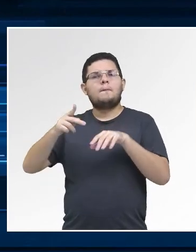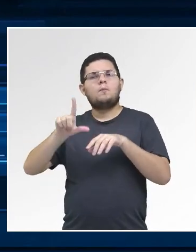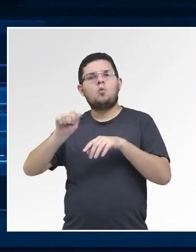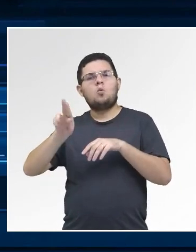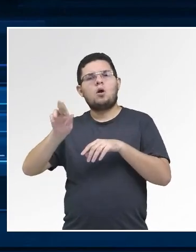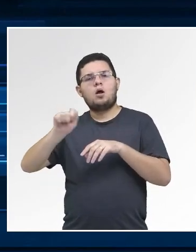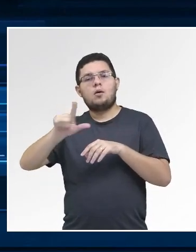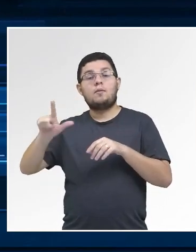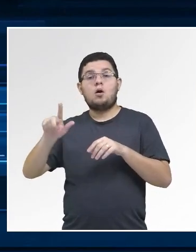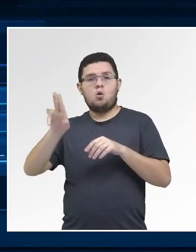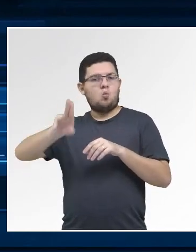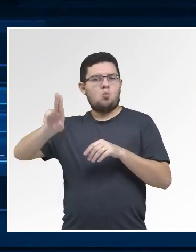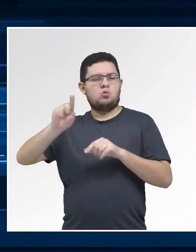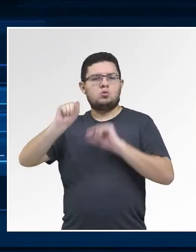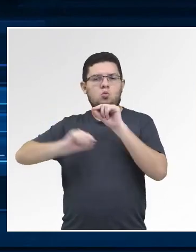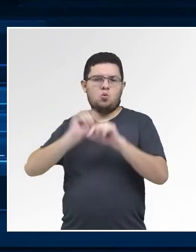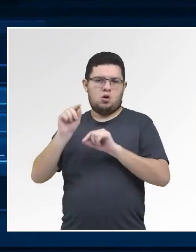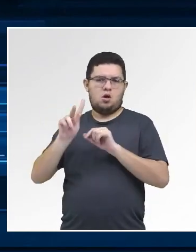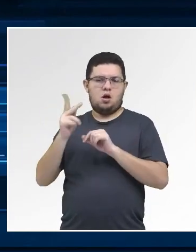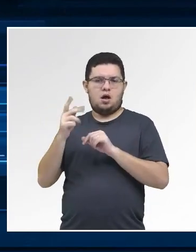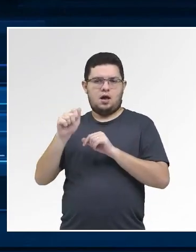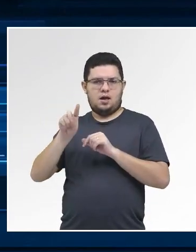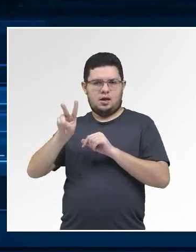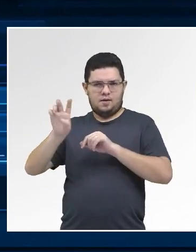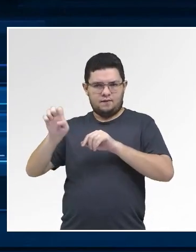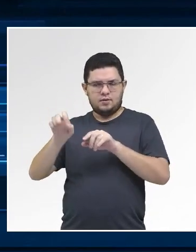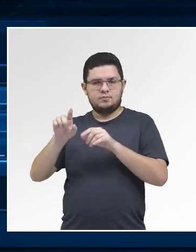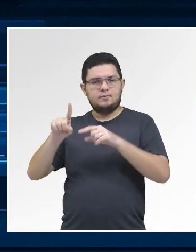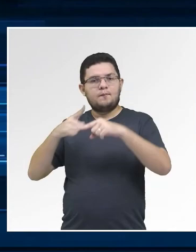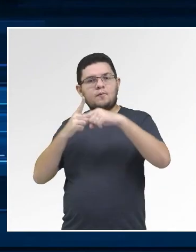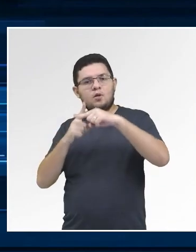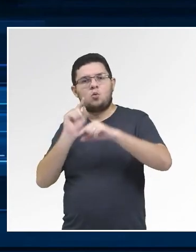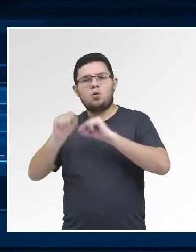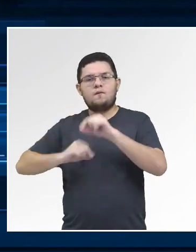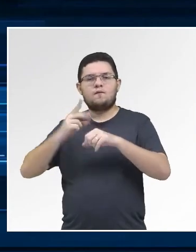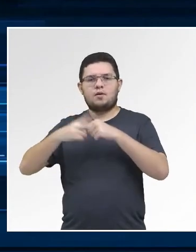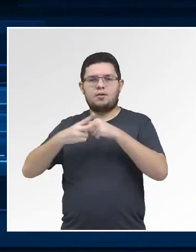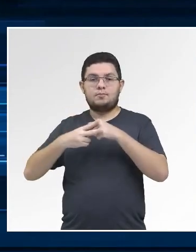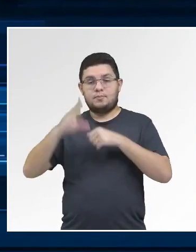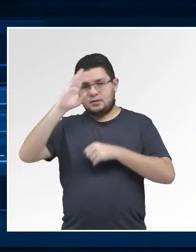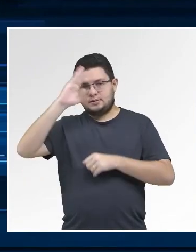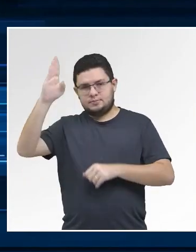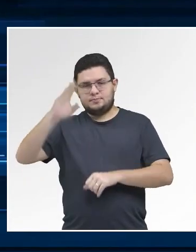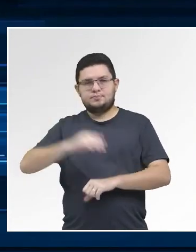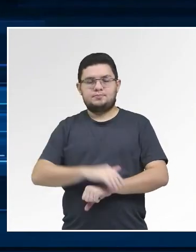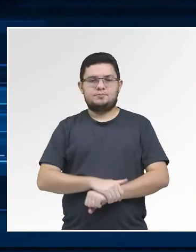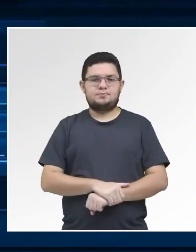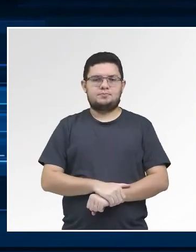auxiliar have, mais o verbo principal na forma do particípio.